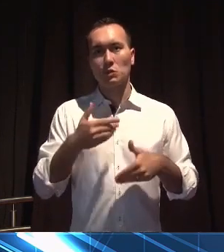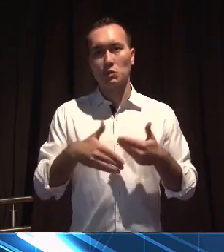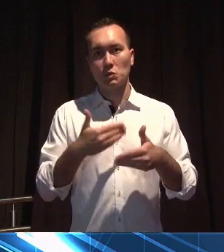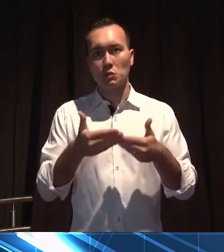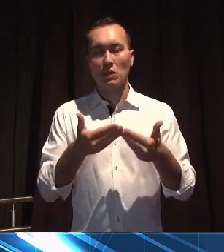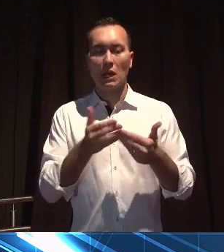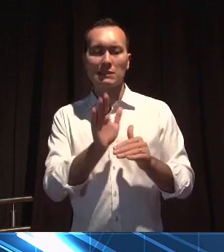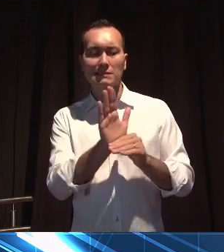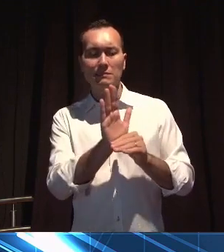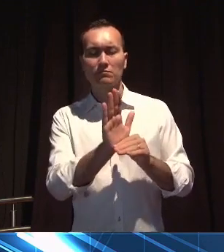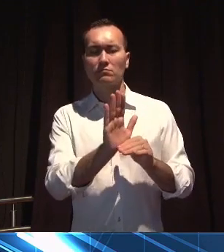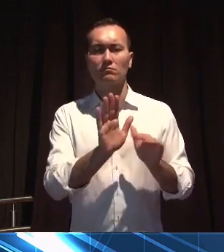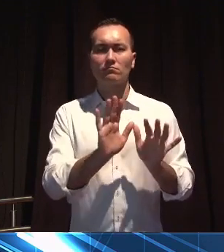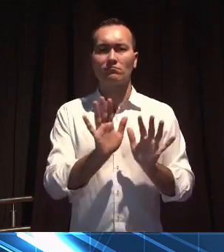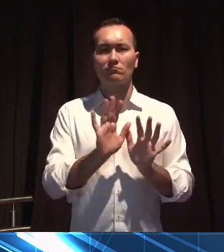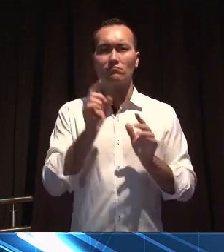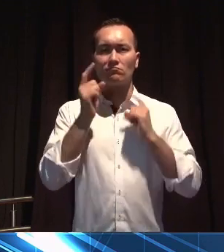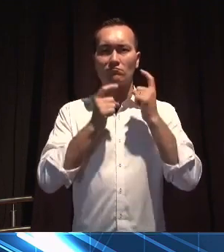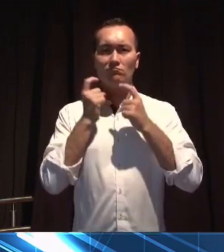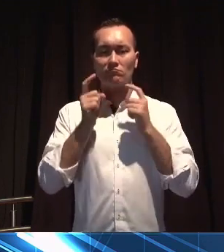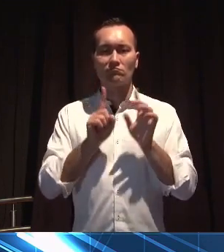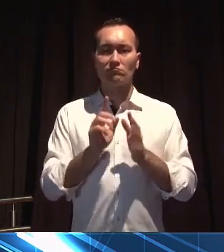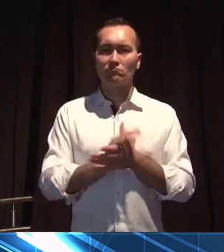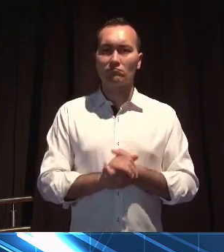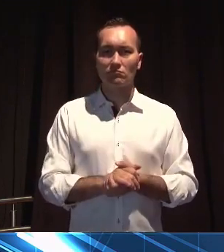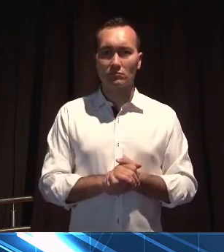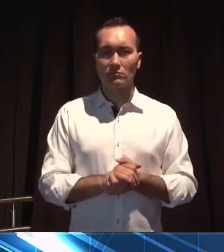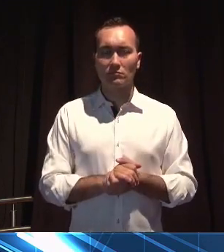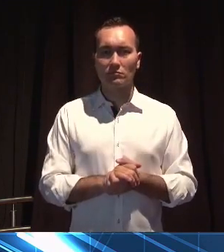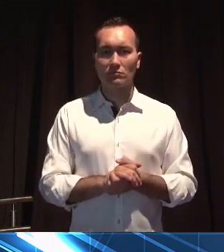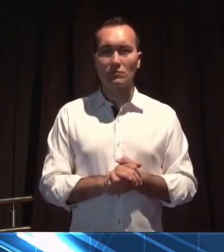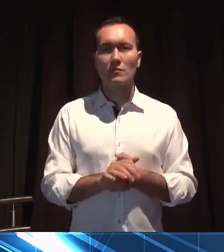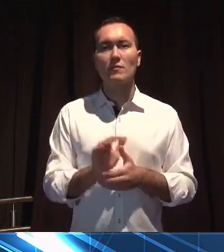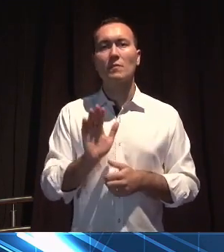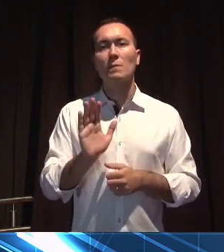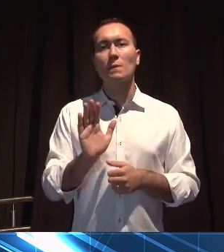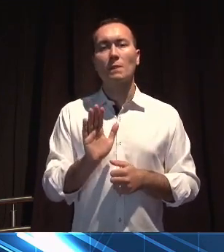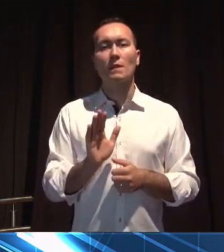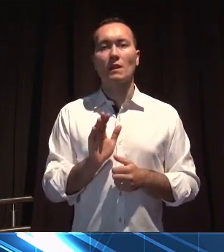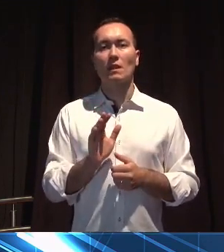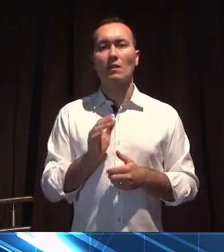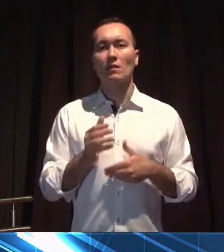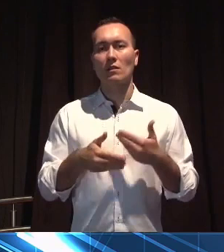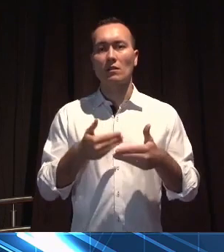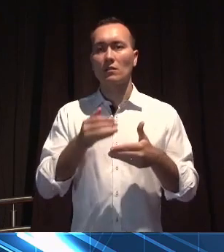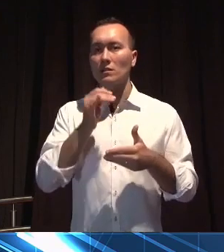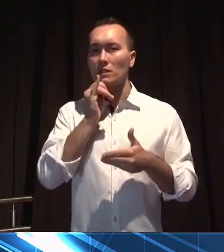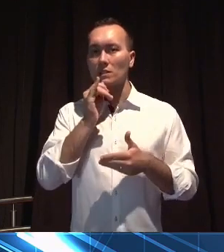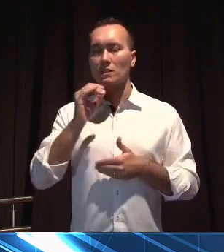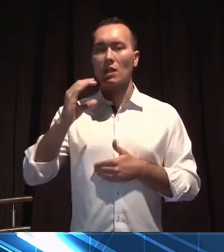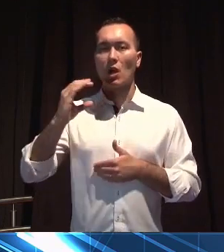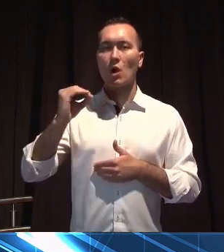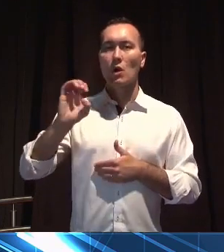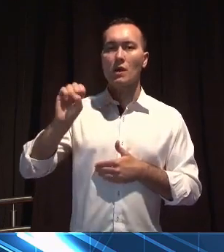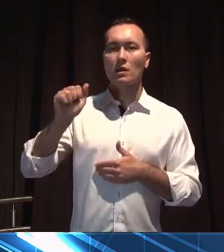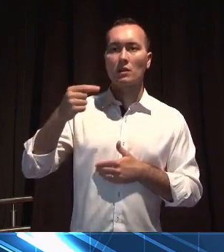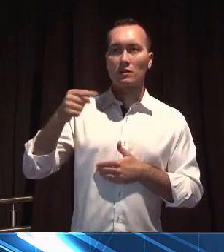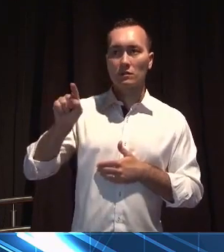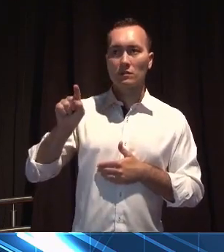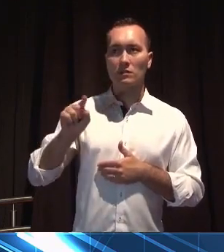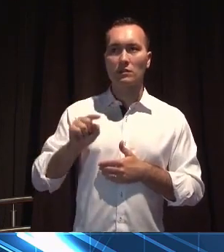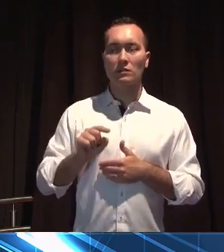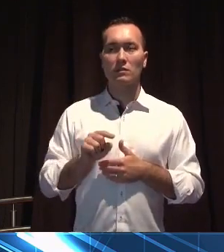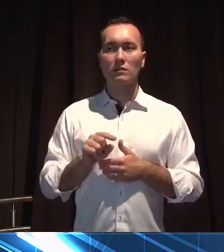falha Na verdade era uma falha de coesão né e a mesma coisa para o renderizar HTML se eu quero